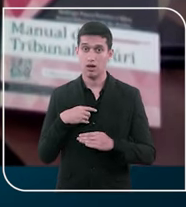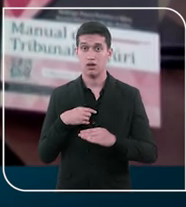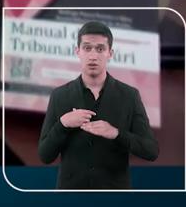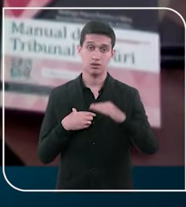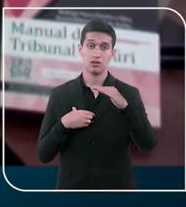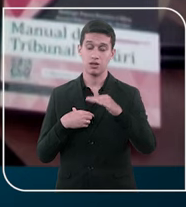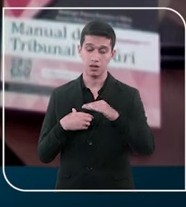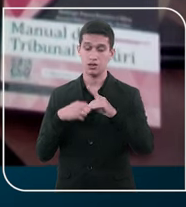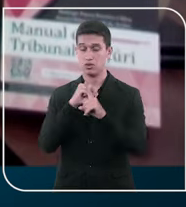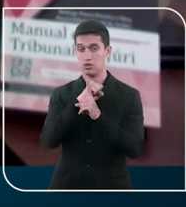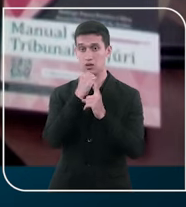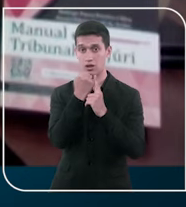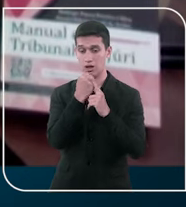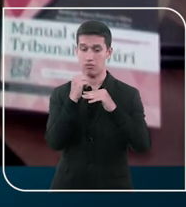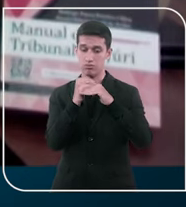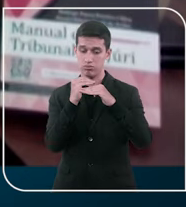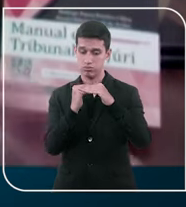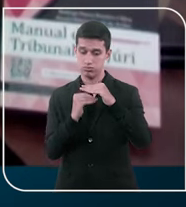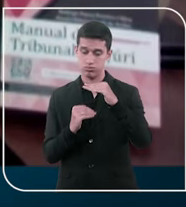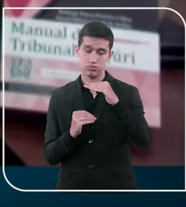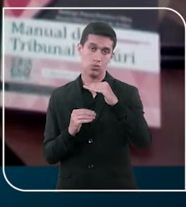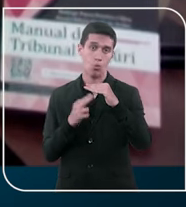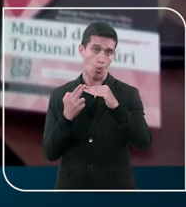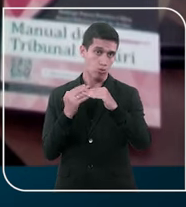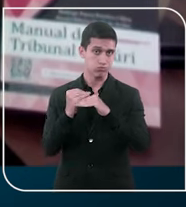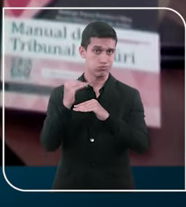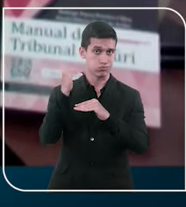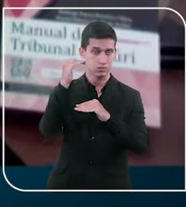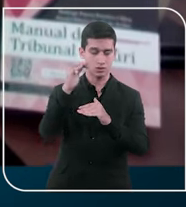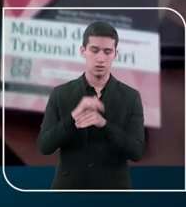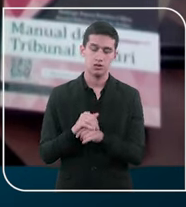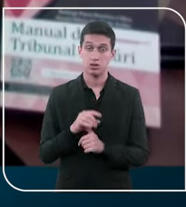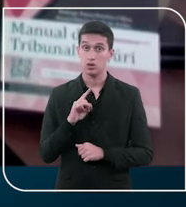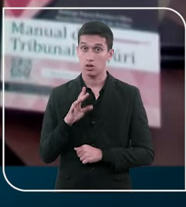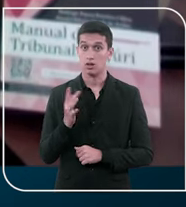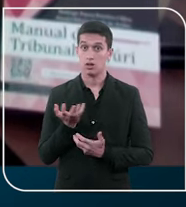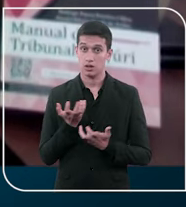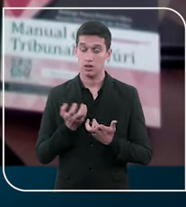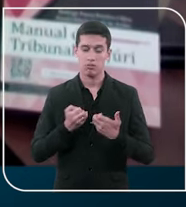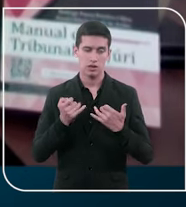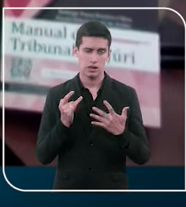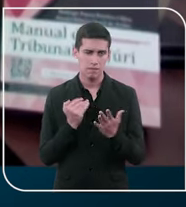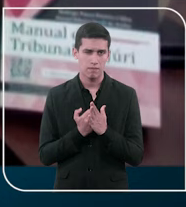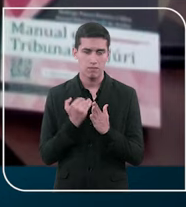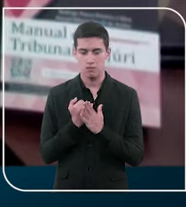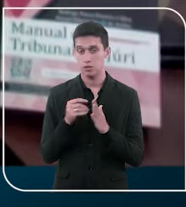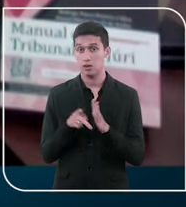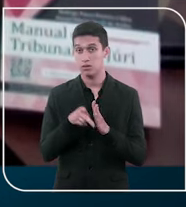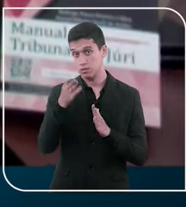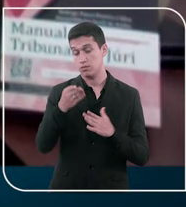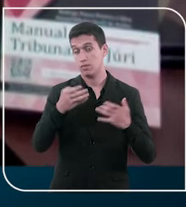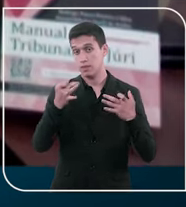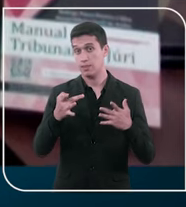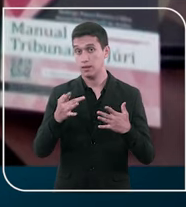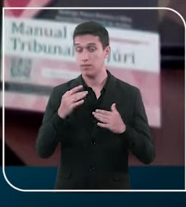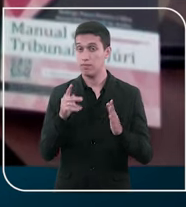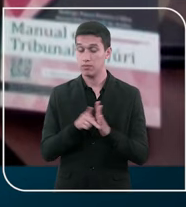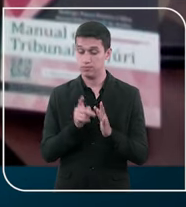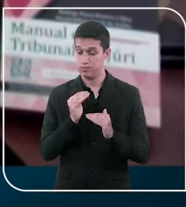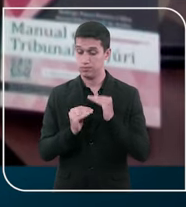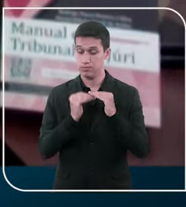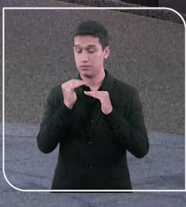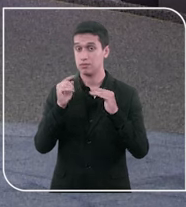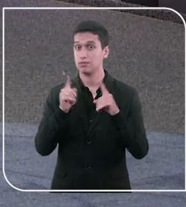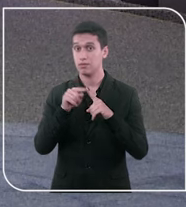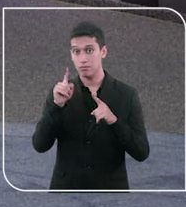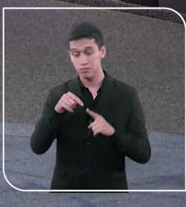classe social maior. E eu só queria fazer um parênteses, Fátima, em relação ao que você falou dos avanços,